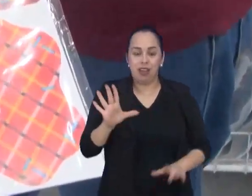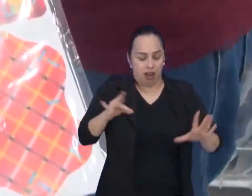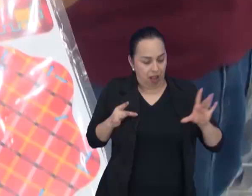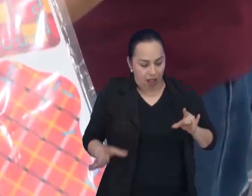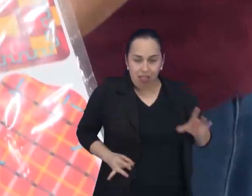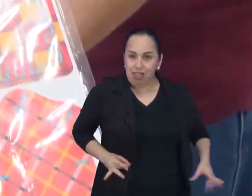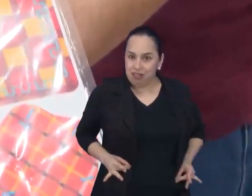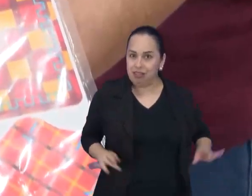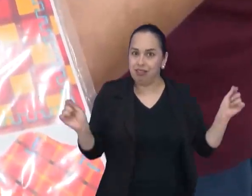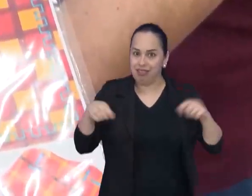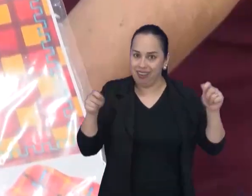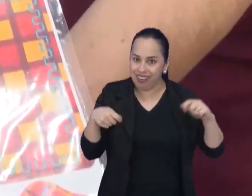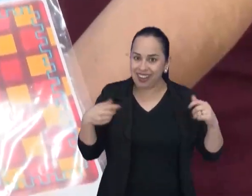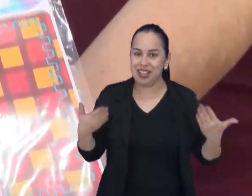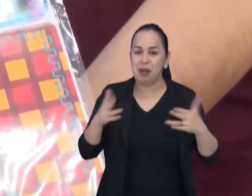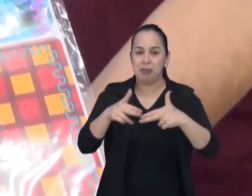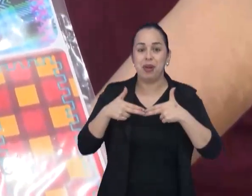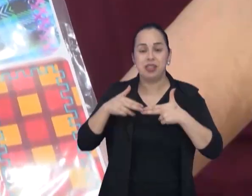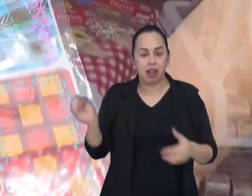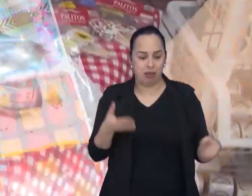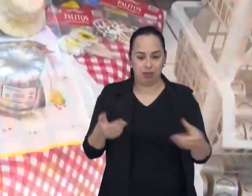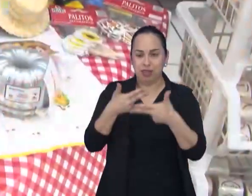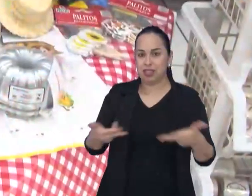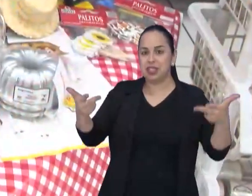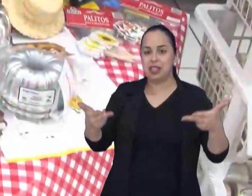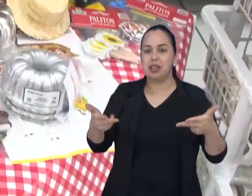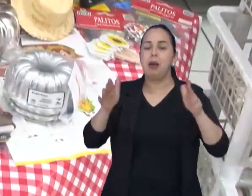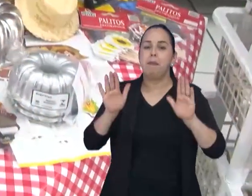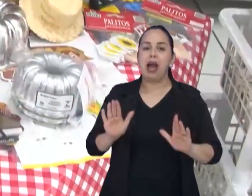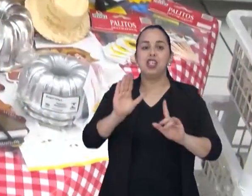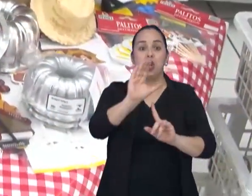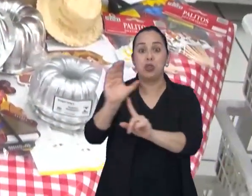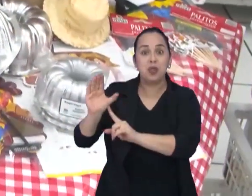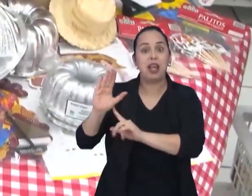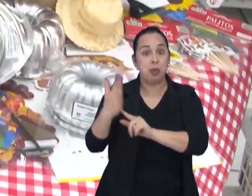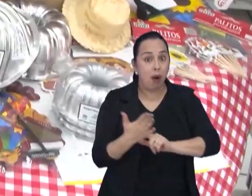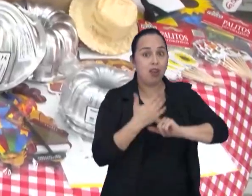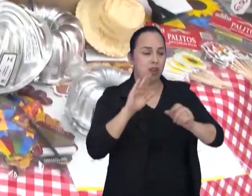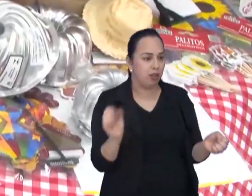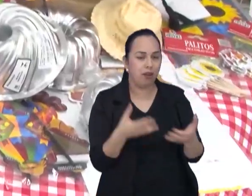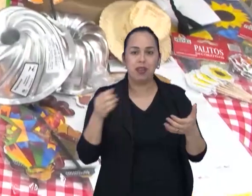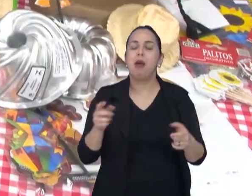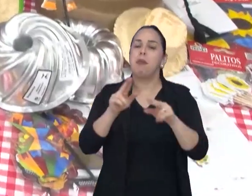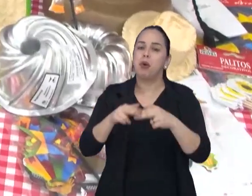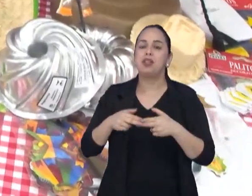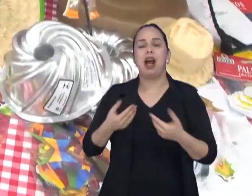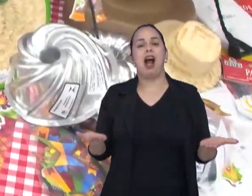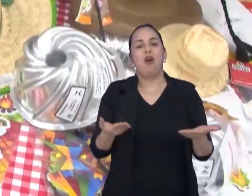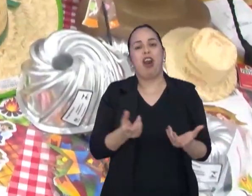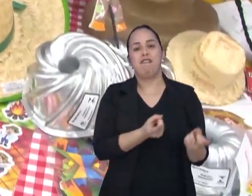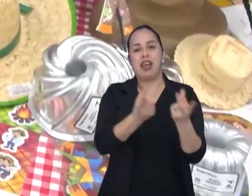né? Então é muito gratificante pra gente. Essas novidades, geralmente quem traz são os nossos próprios clientes, né? E a gente acaba trazendo para eles aí como